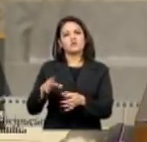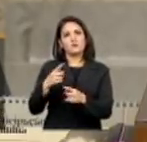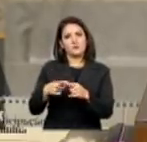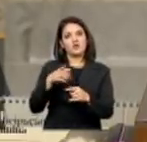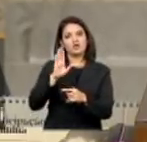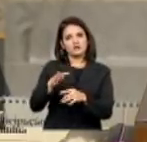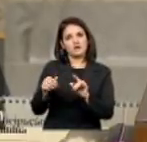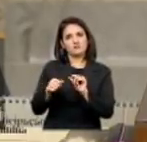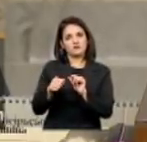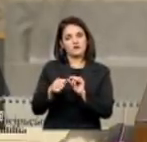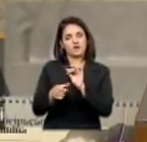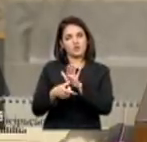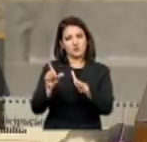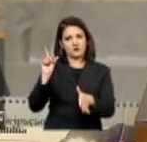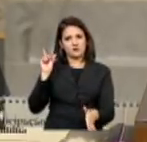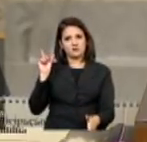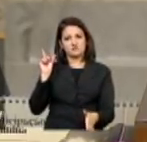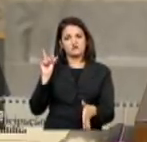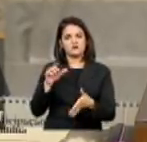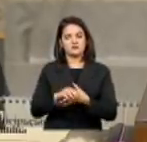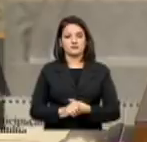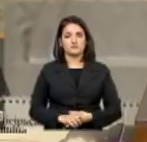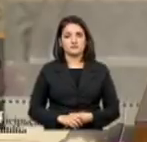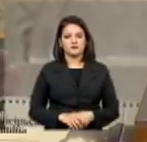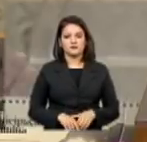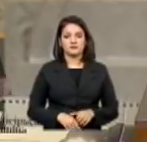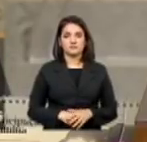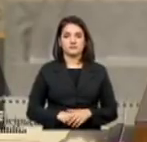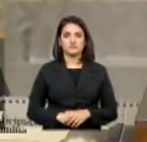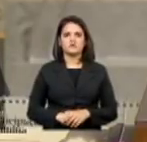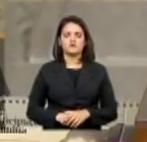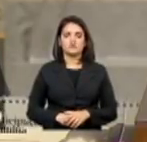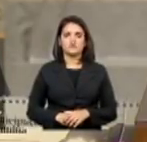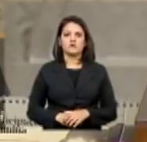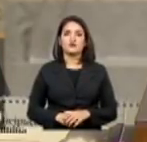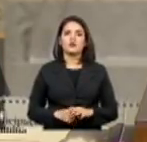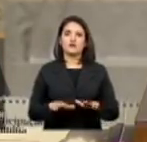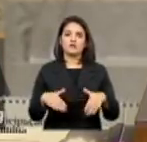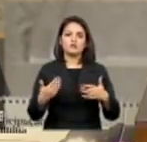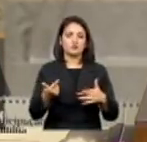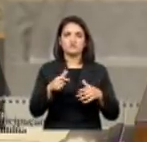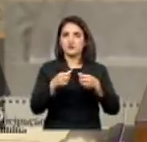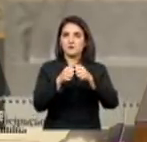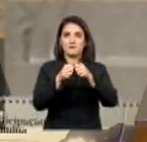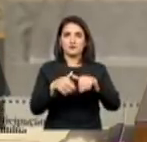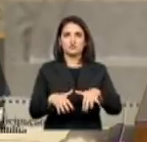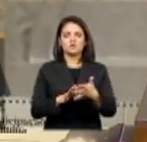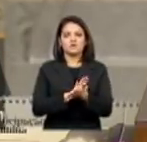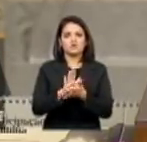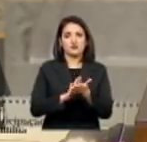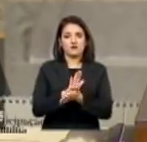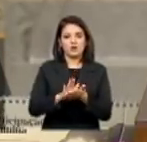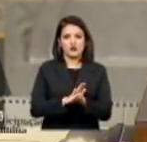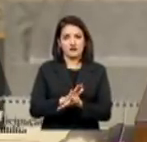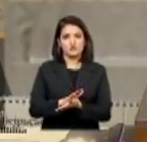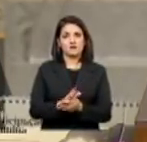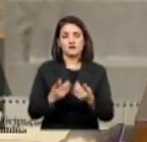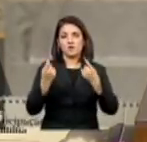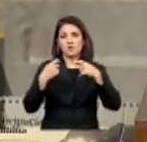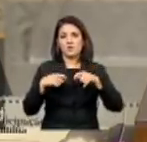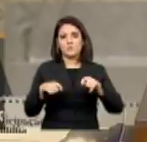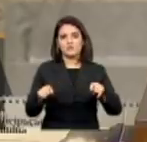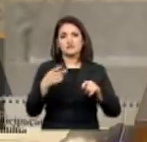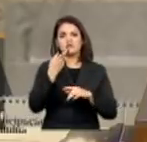ou menos oportunizada no decorrer da ação nesse caso havendo prejuízo e tal valor não há que se falar